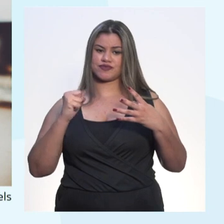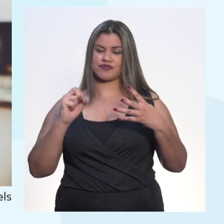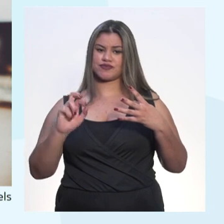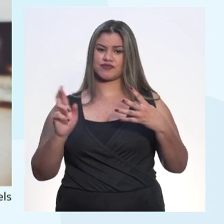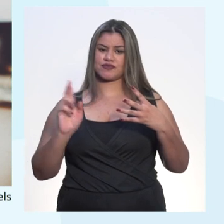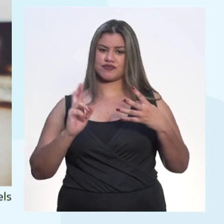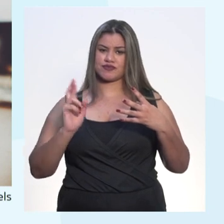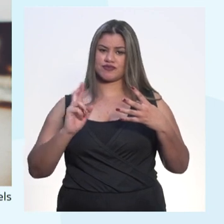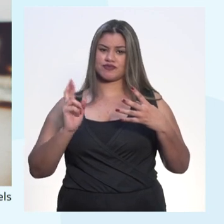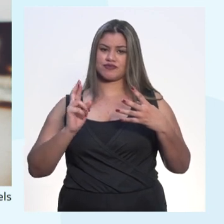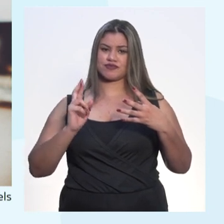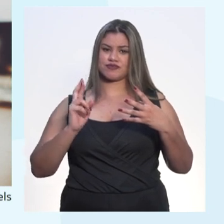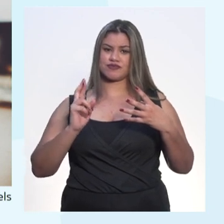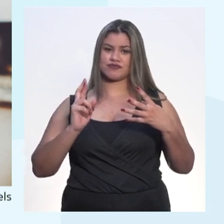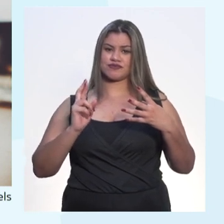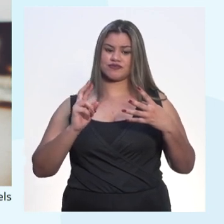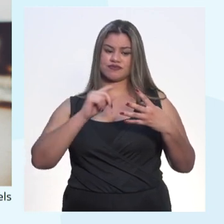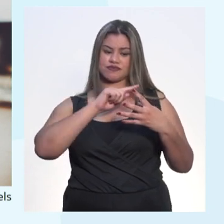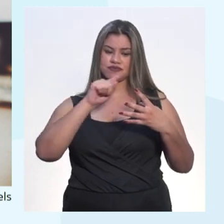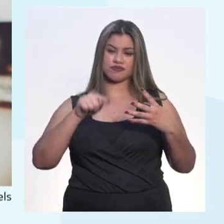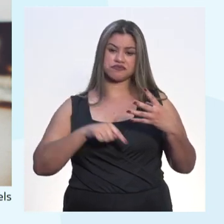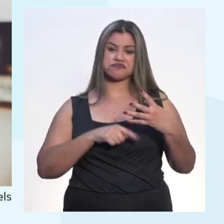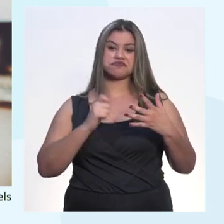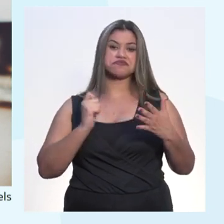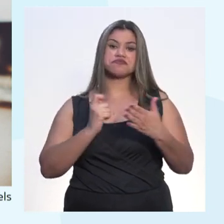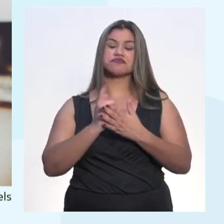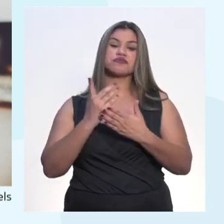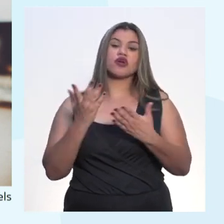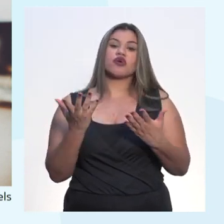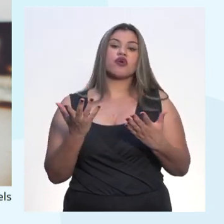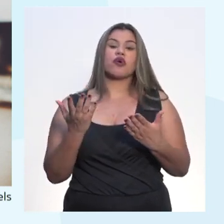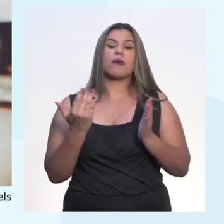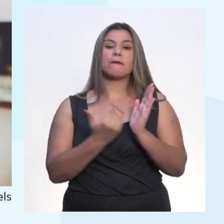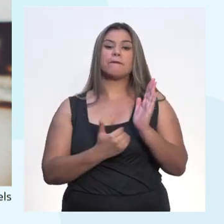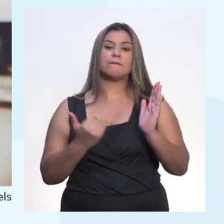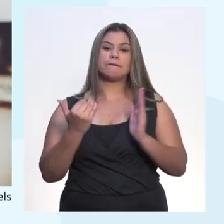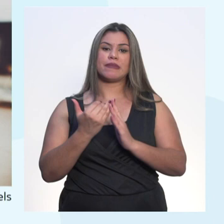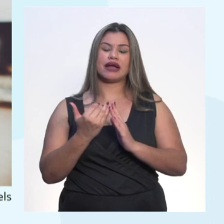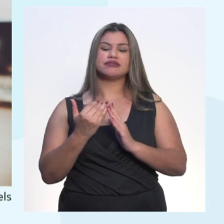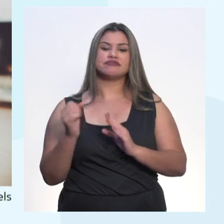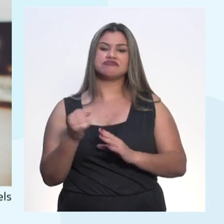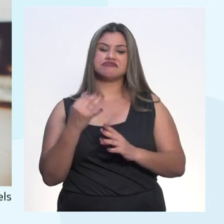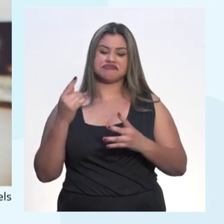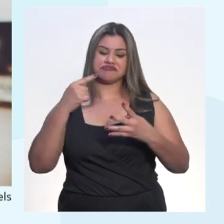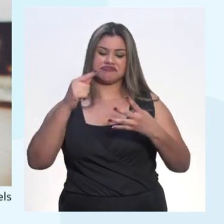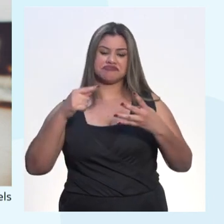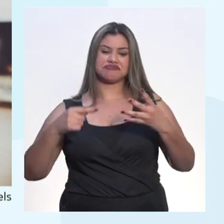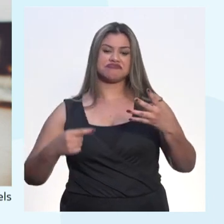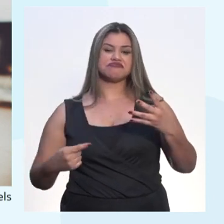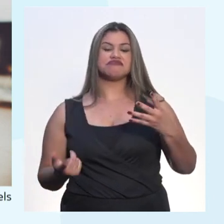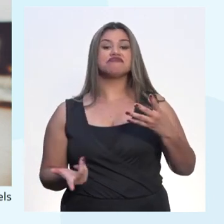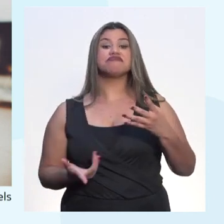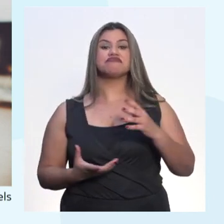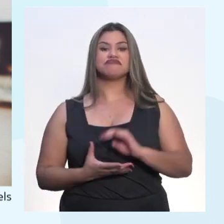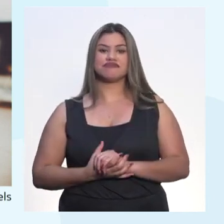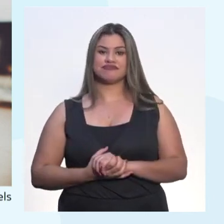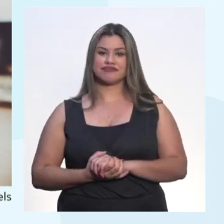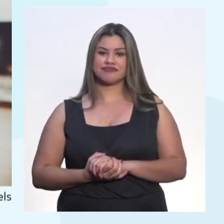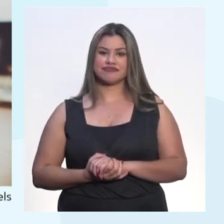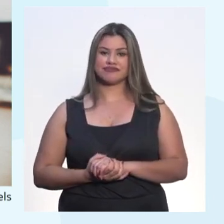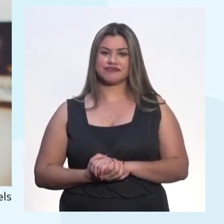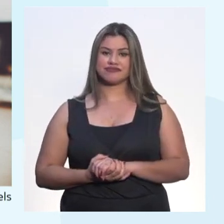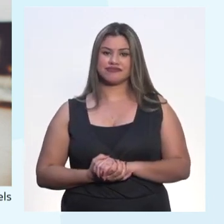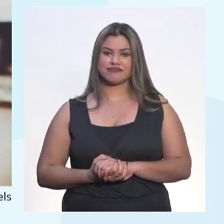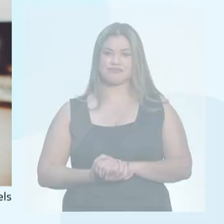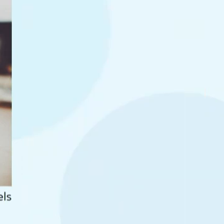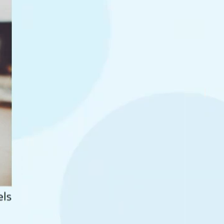R$ 58 vocês pagariam a mais nessas condições que foram apresentadas.